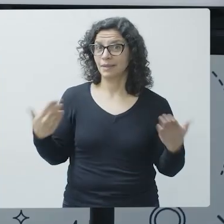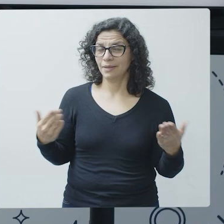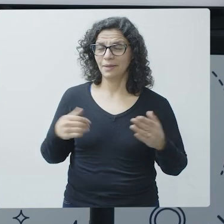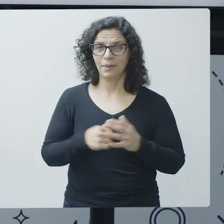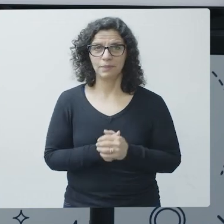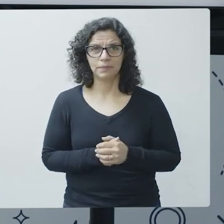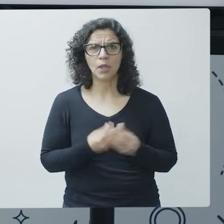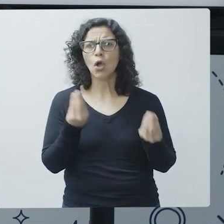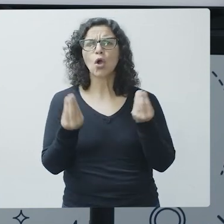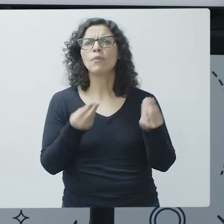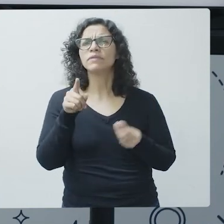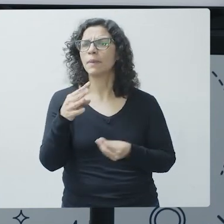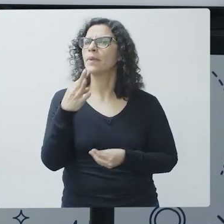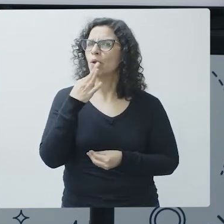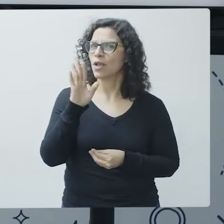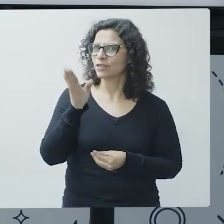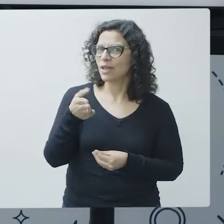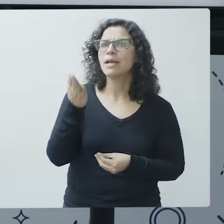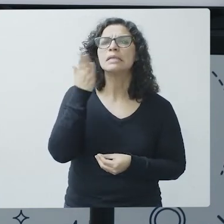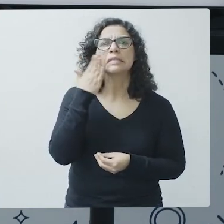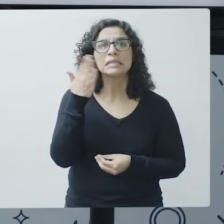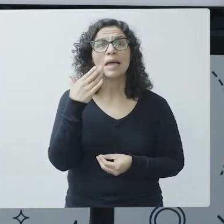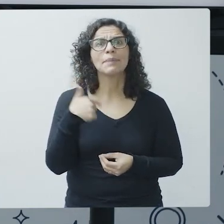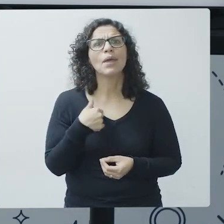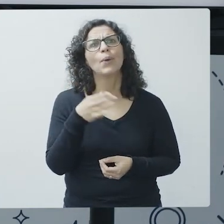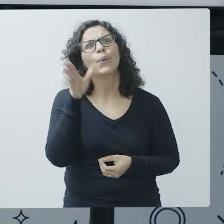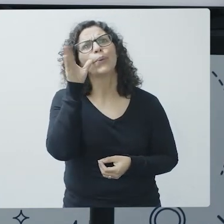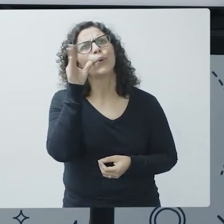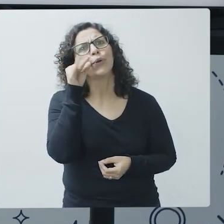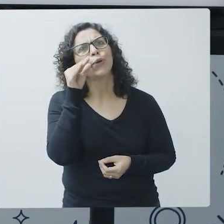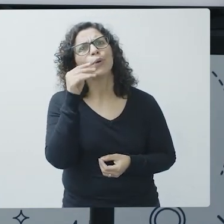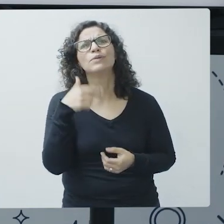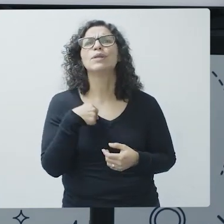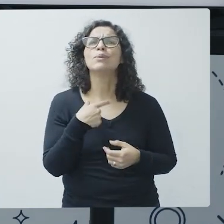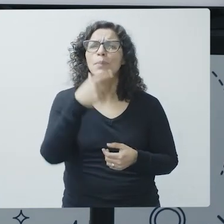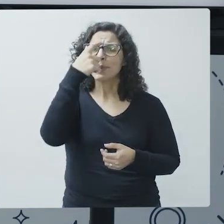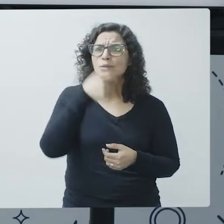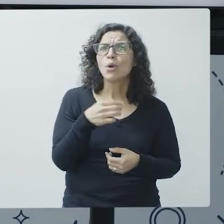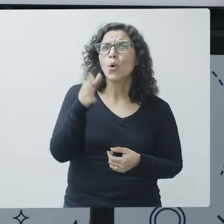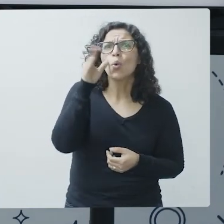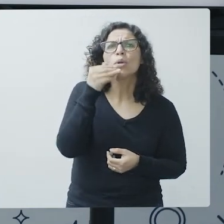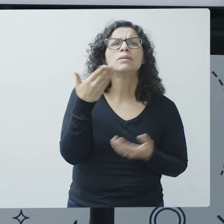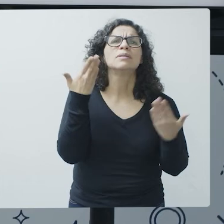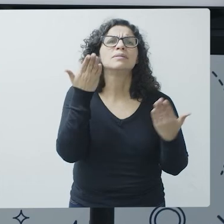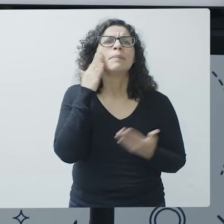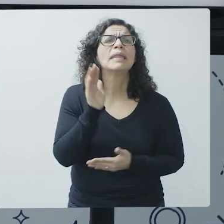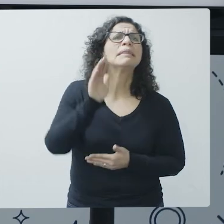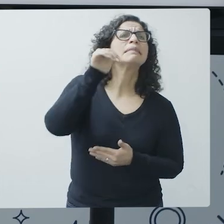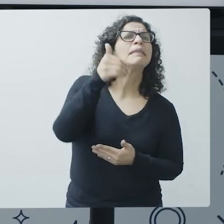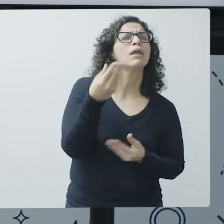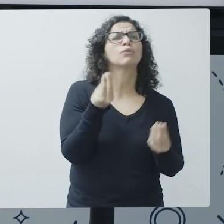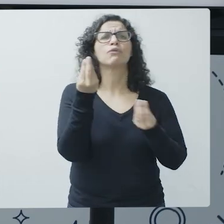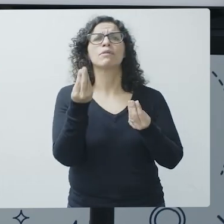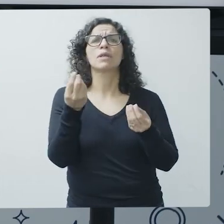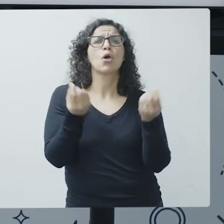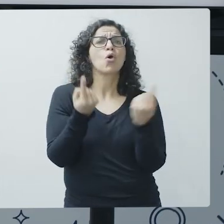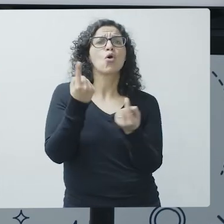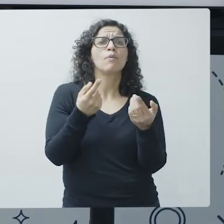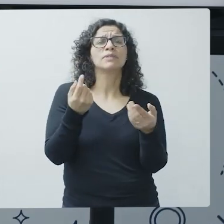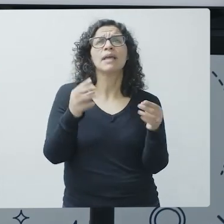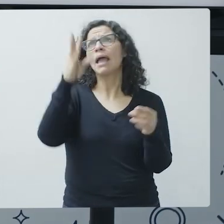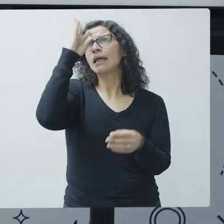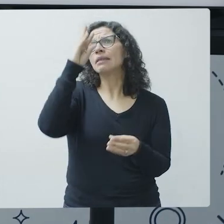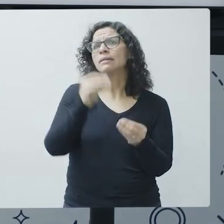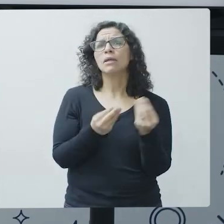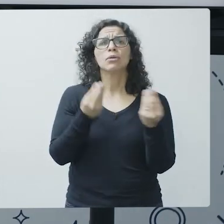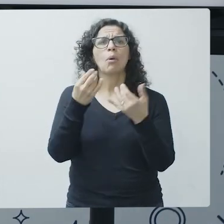Então, como você já me conhece, você sabe que eu fico muito curioso, porque eu sou uma pessoa curiosa, eu fico muito curioso para saber como vocês